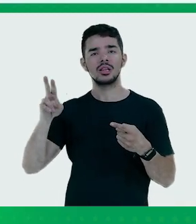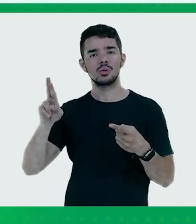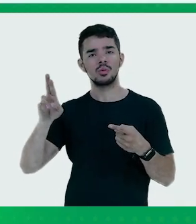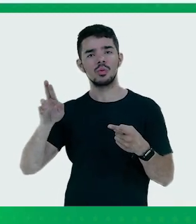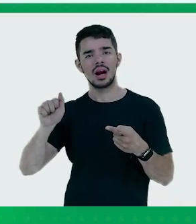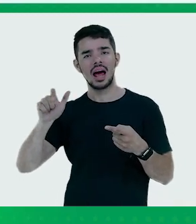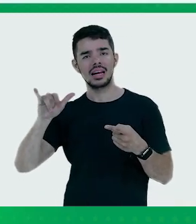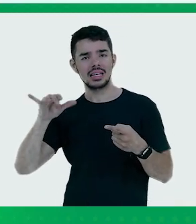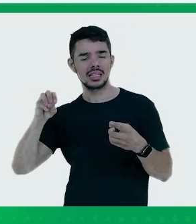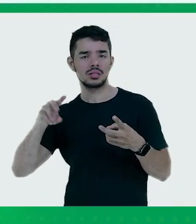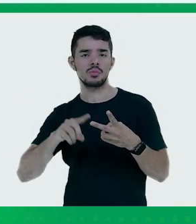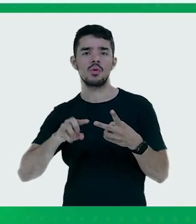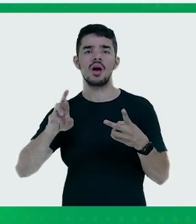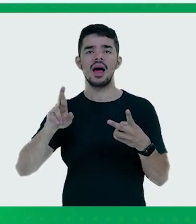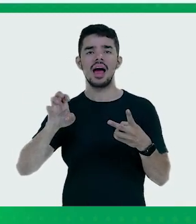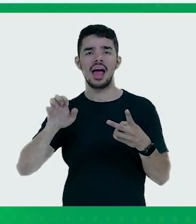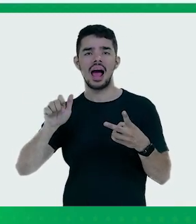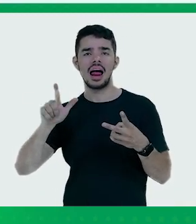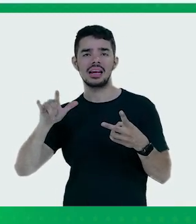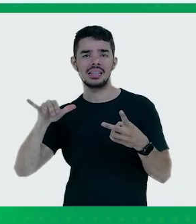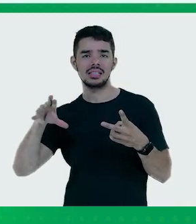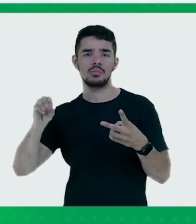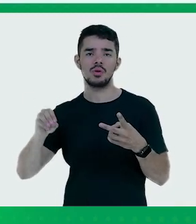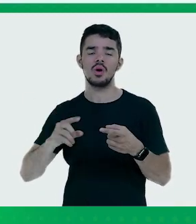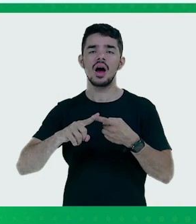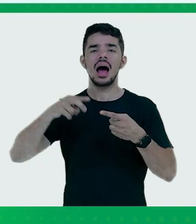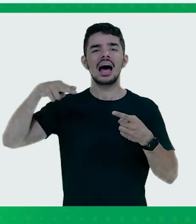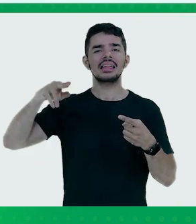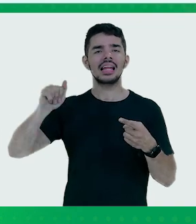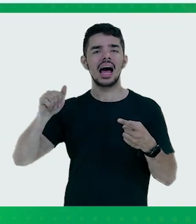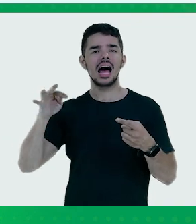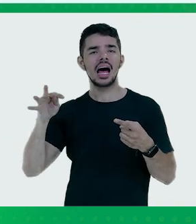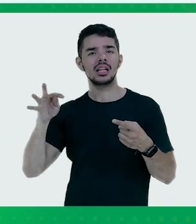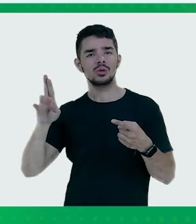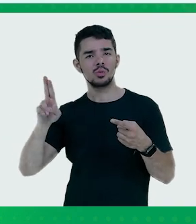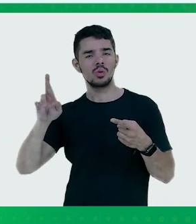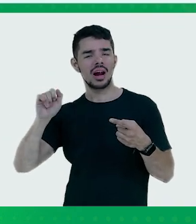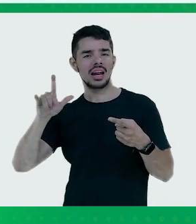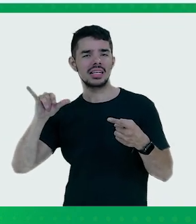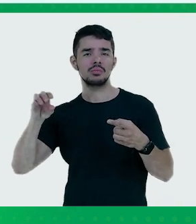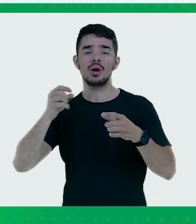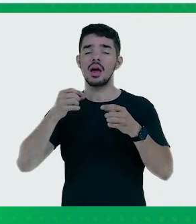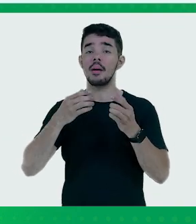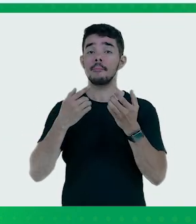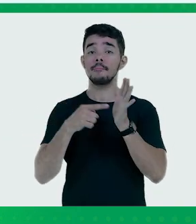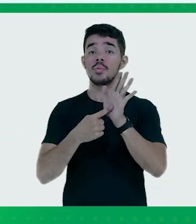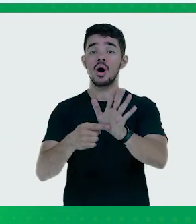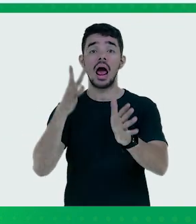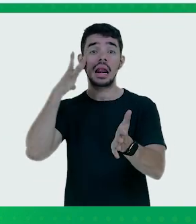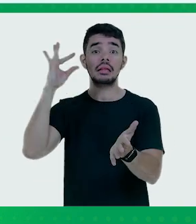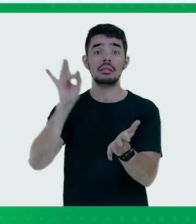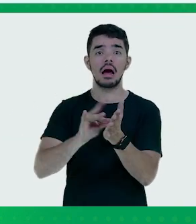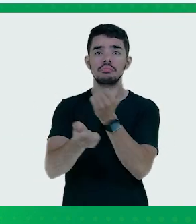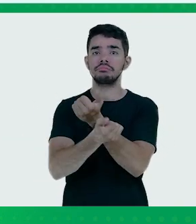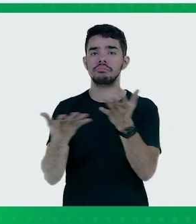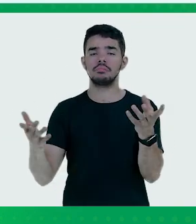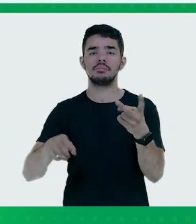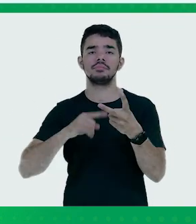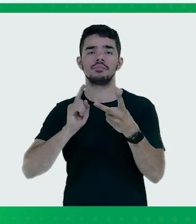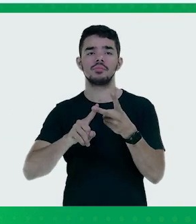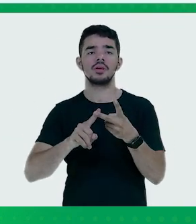simbolismo. O naturalismo por retratar a realidade nua e crua, o realismo por trazer essa crítica social e